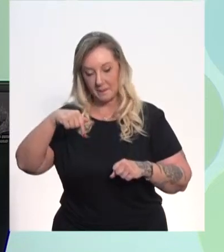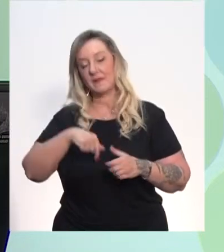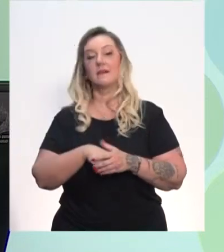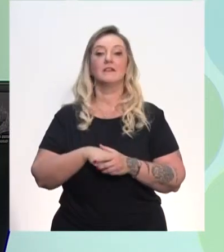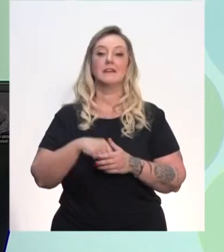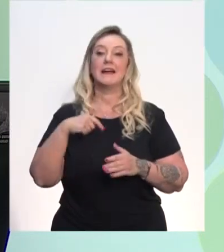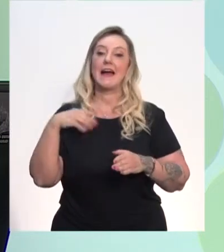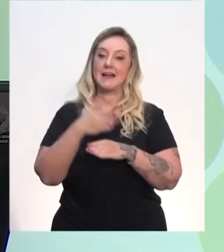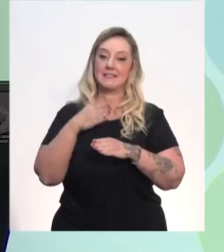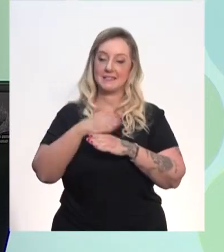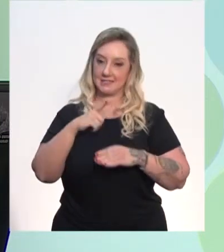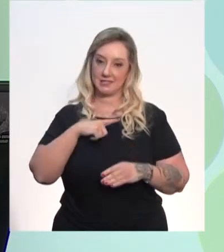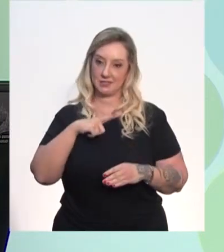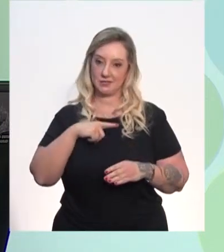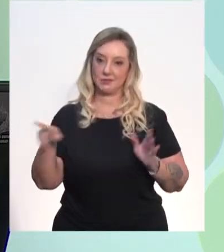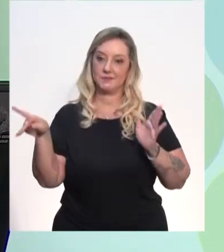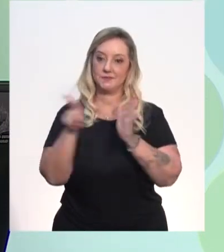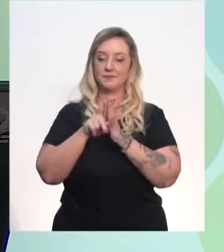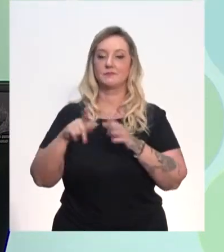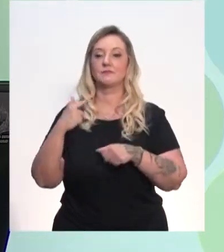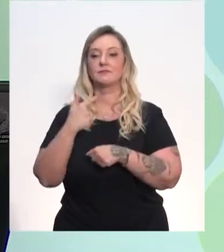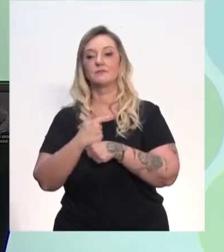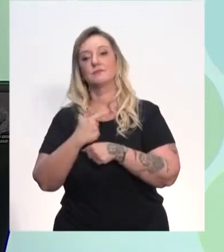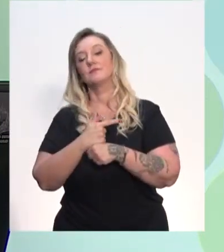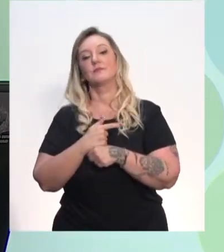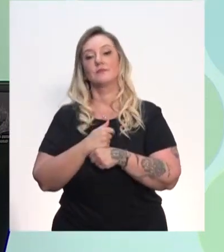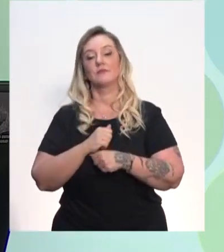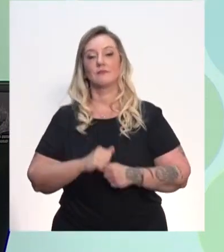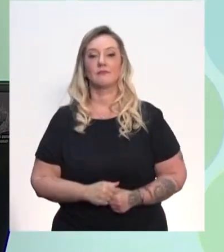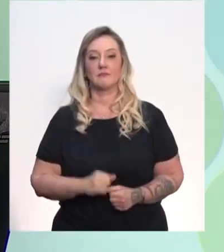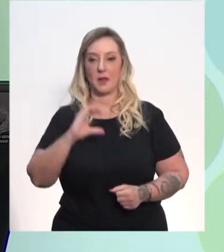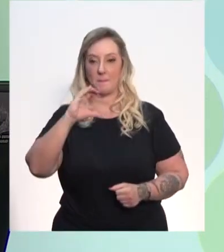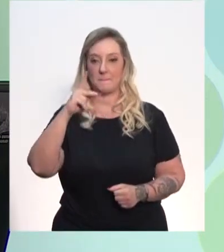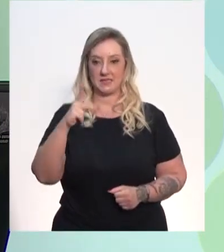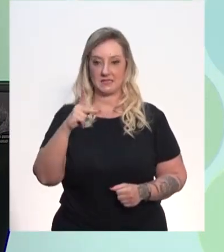em pautas e percursos formativos em rede.